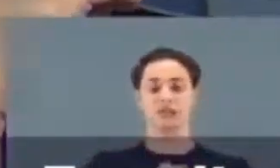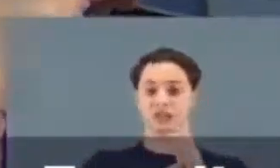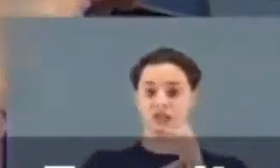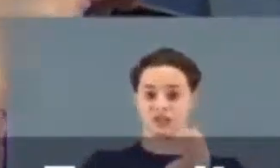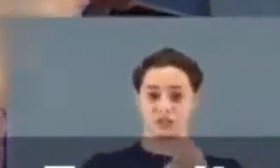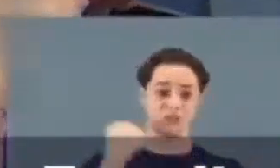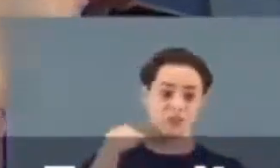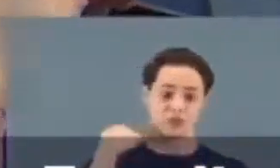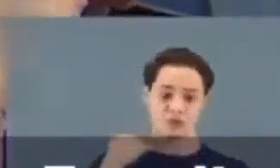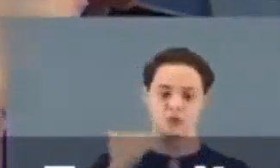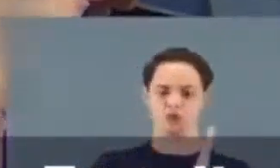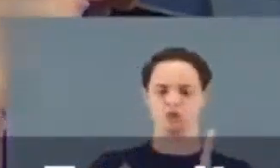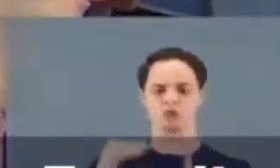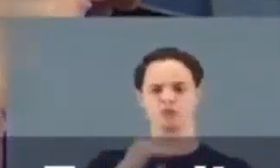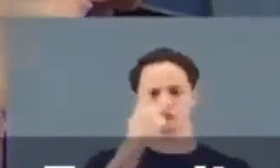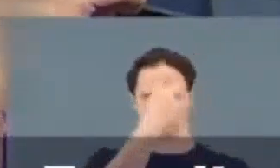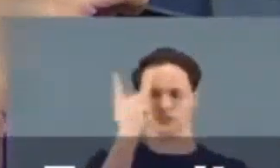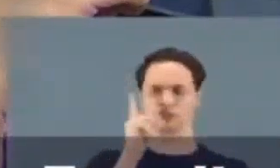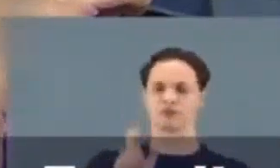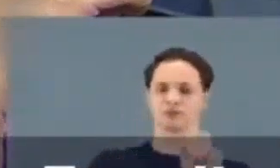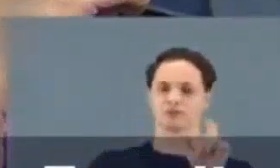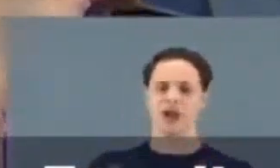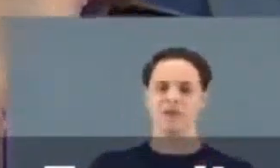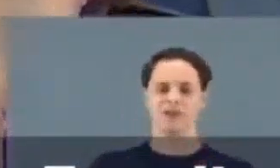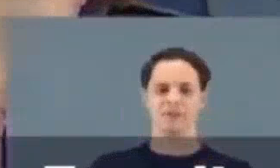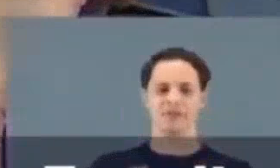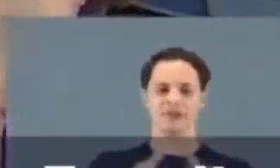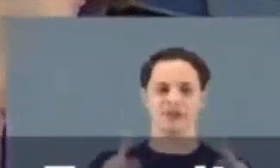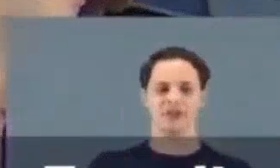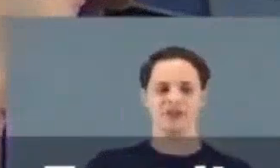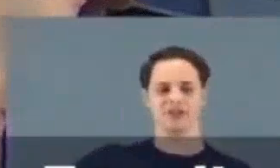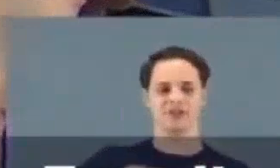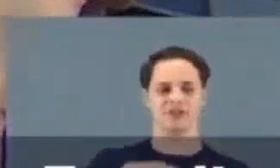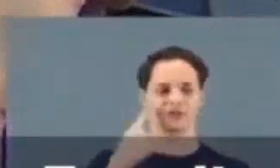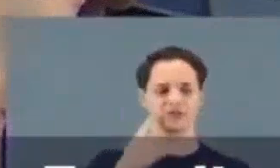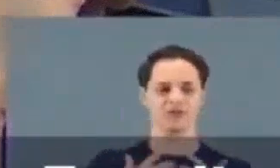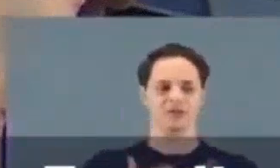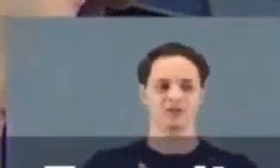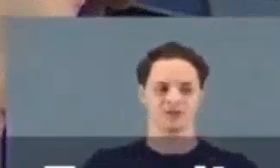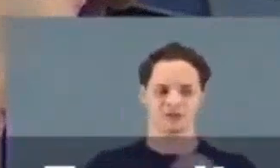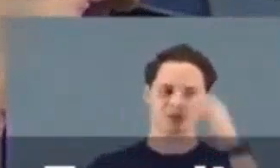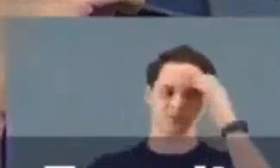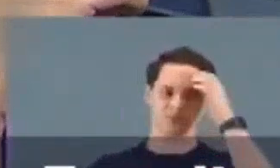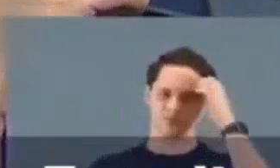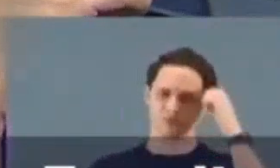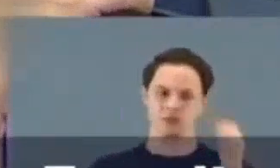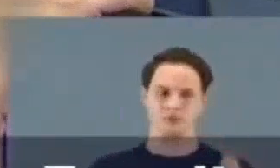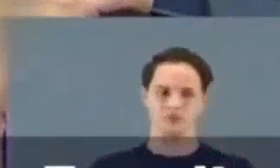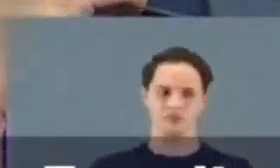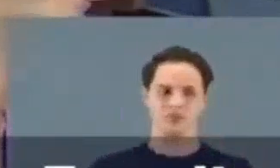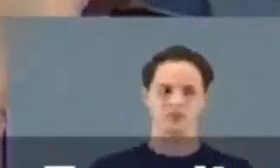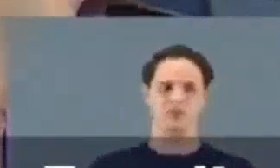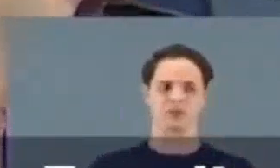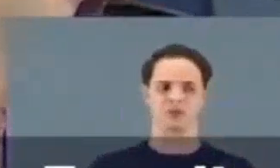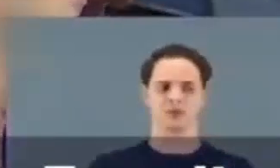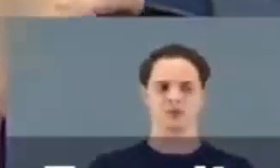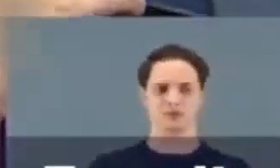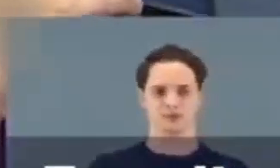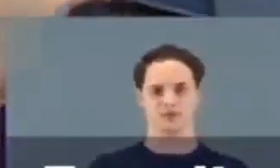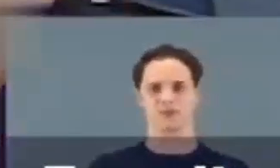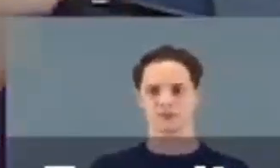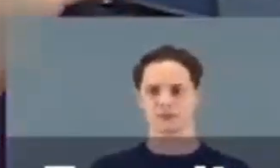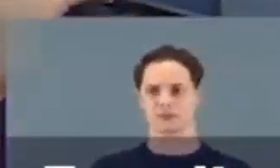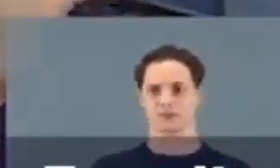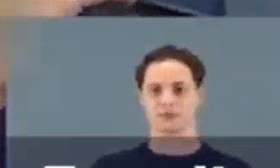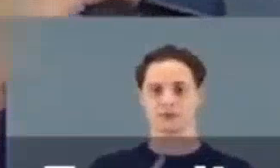o meu. O que diz o relatório da Polícia Federal? Silvinei Vasques, não tem nada a ver com isso aqui, não existe nada